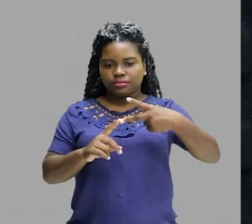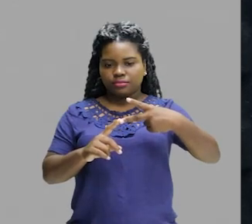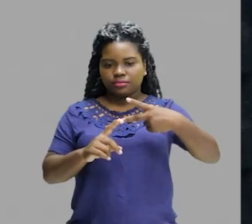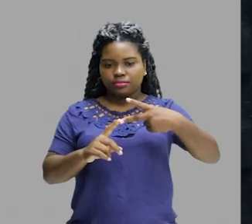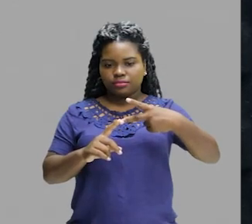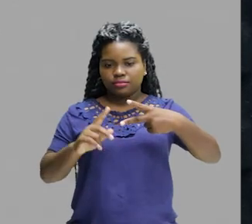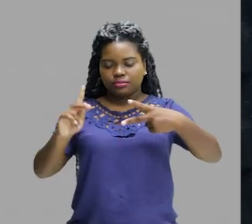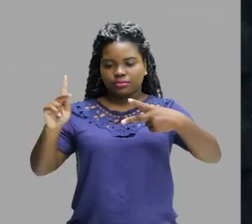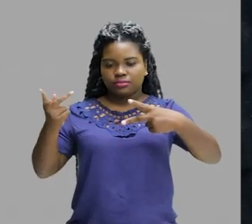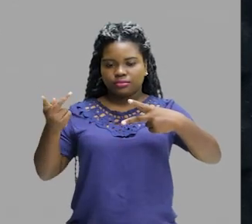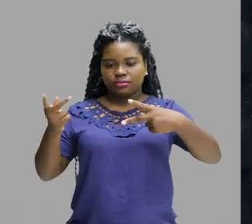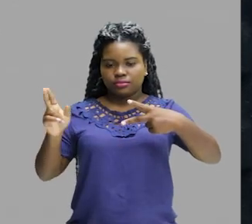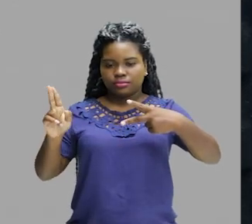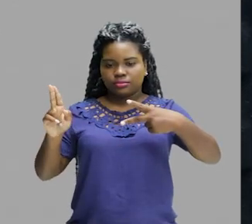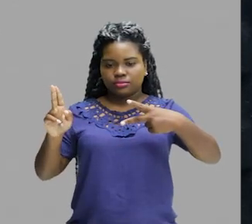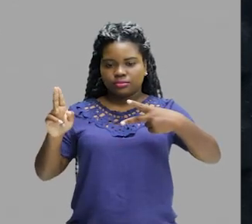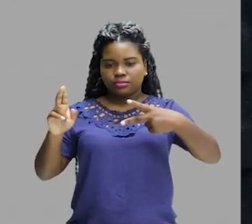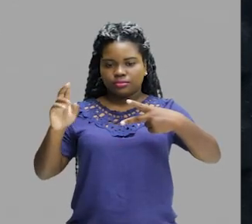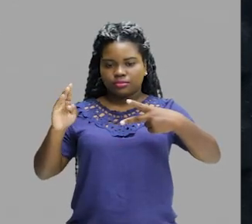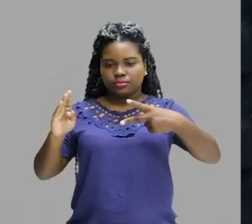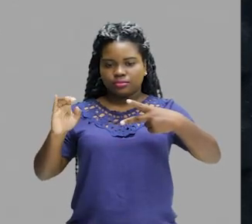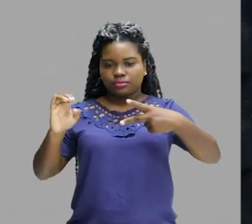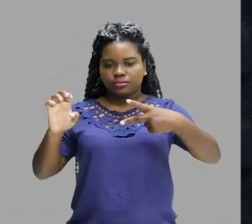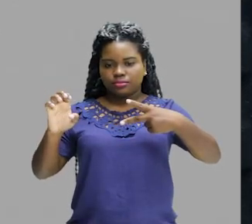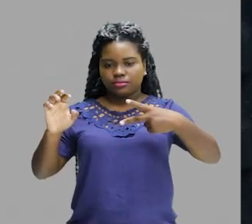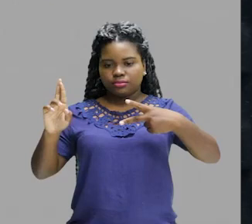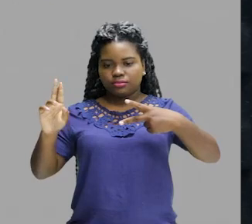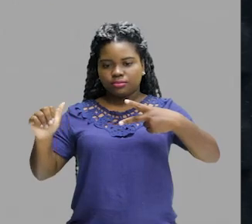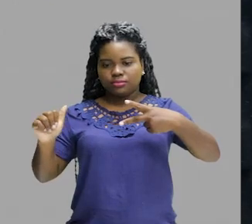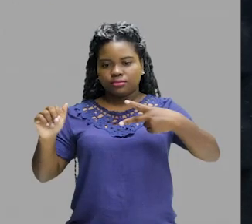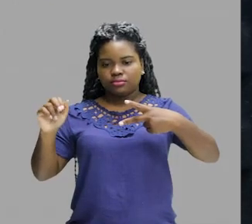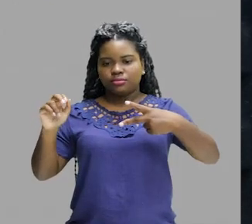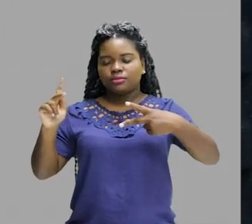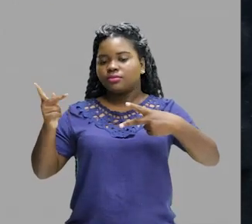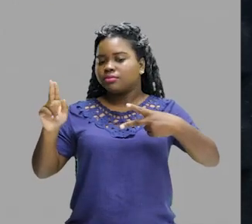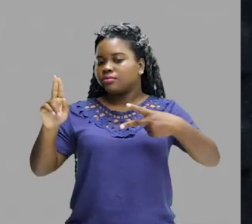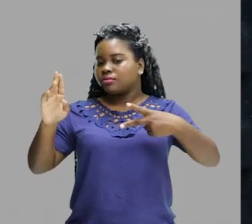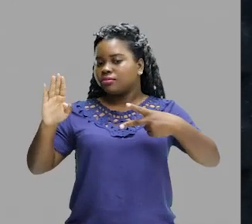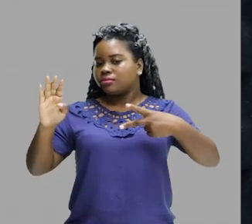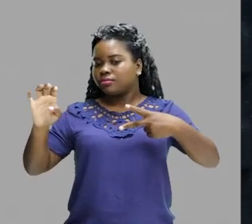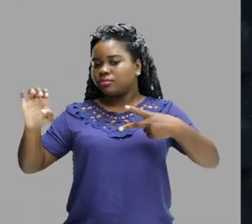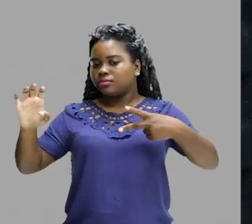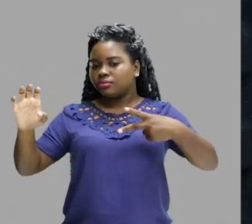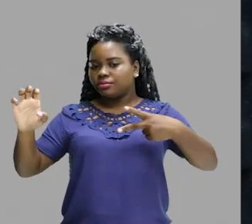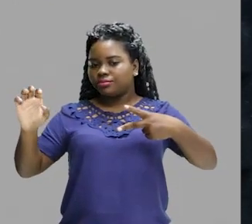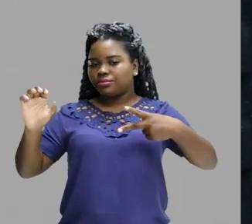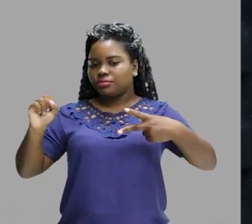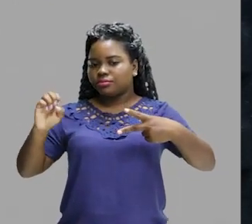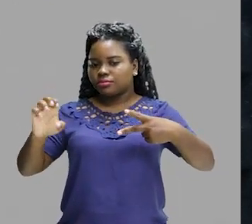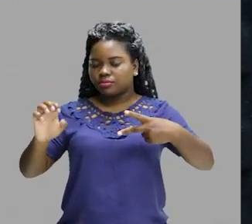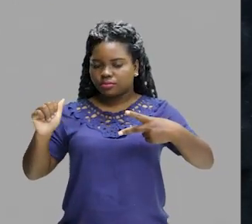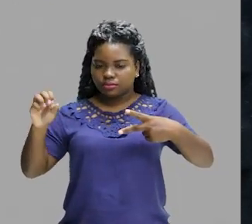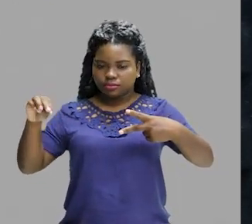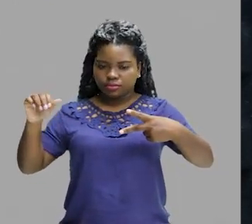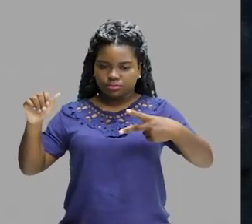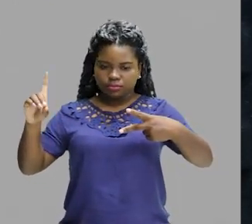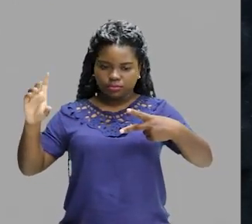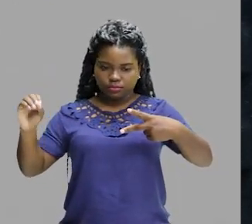Hubiera ou hubiese amado. Hubiera amado ou hubiese amado.